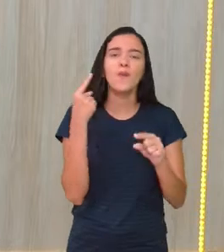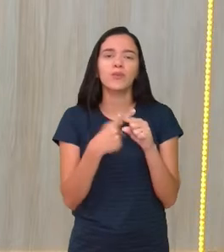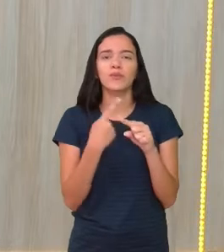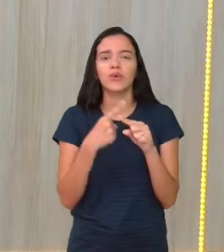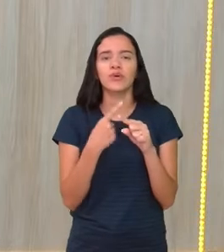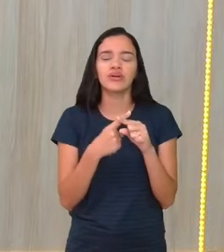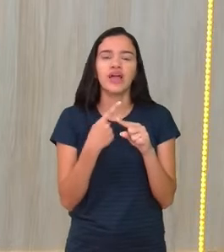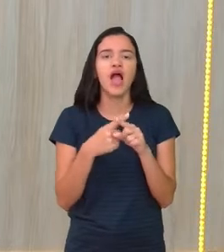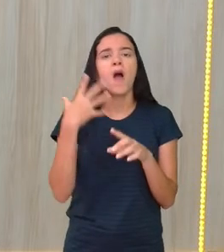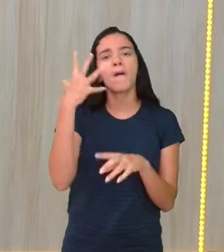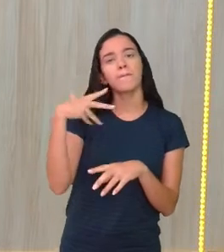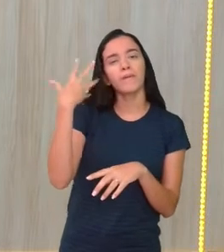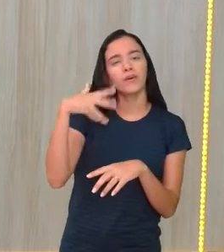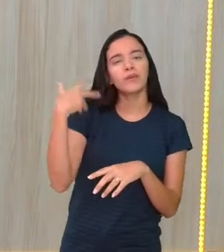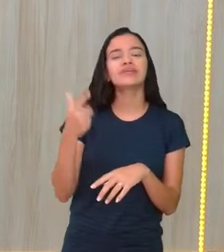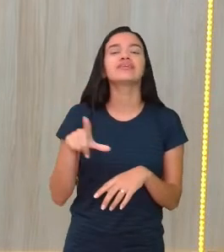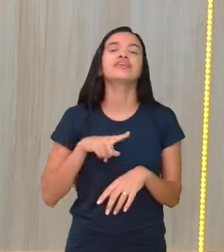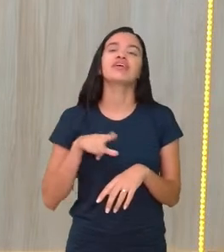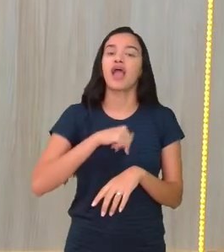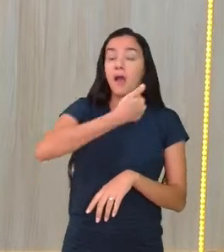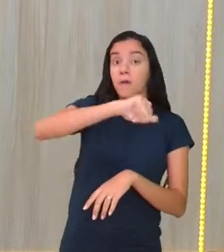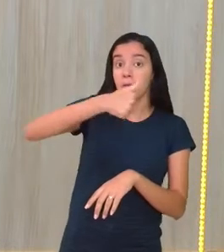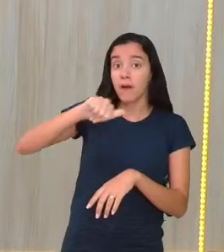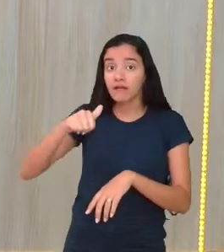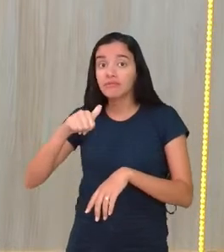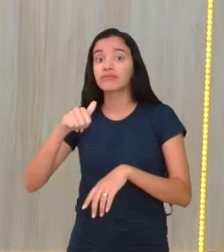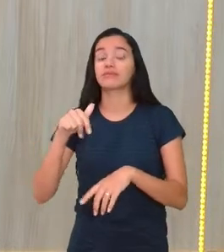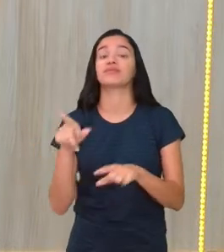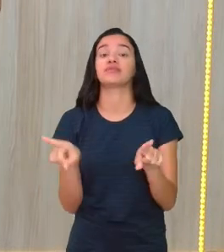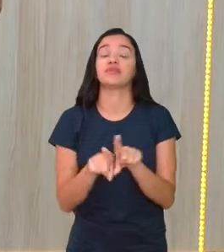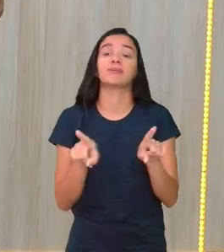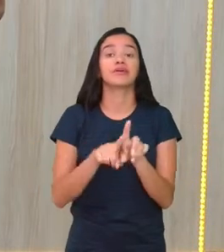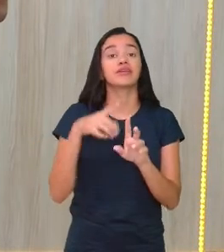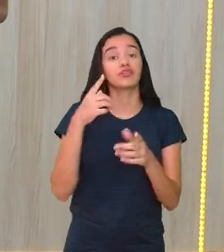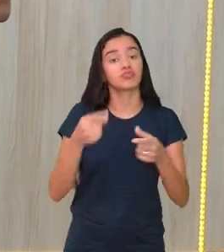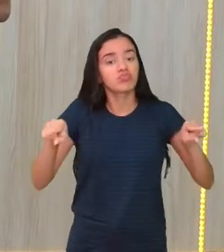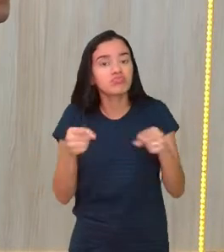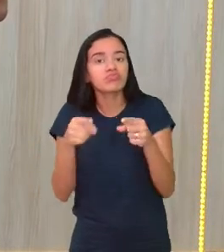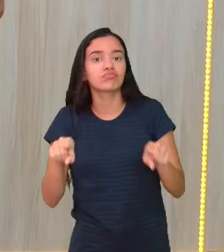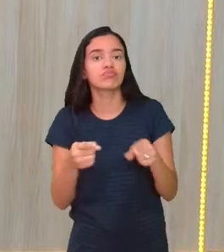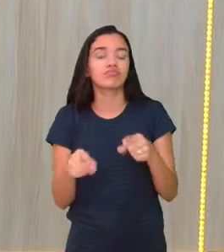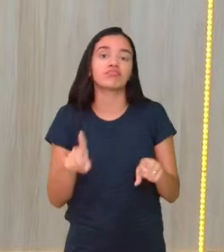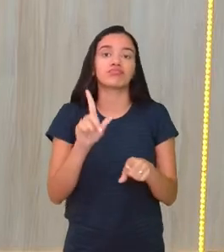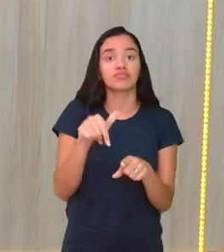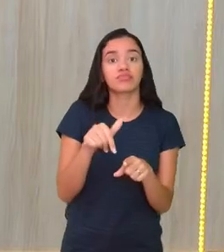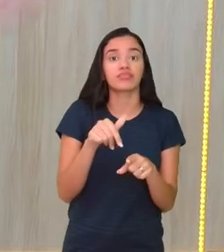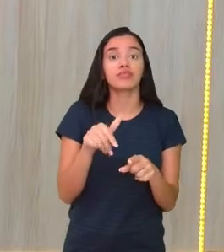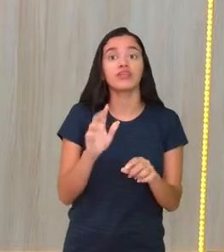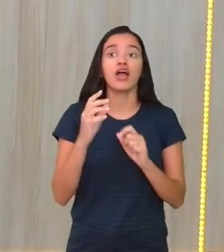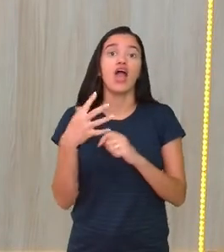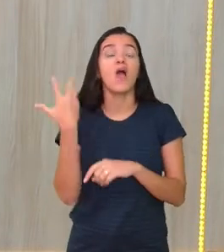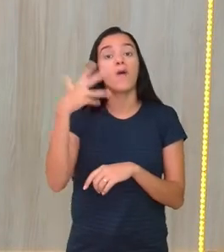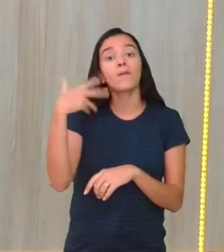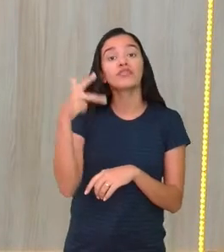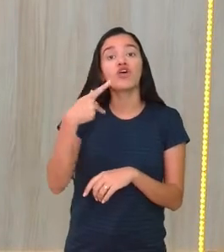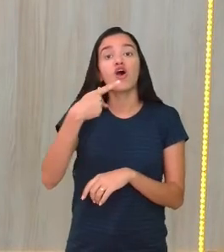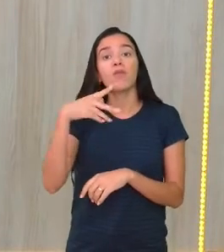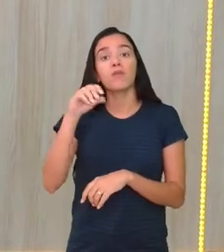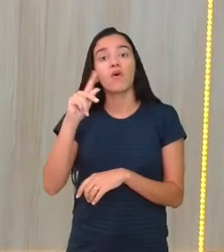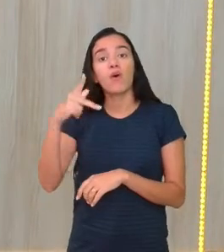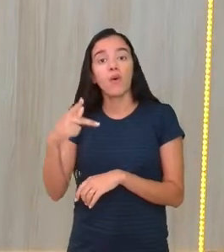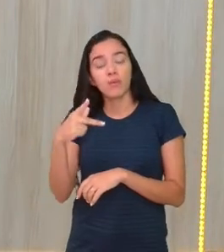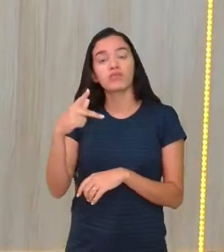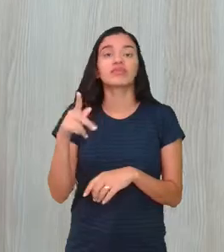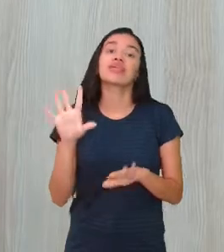faz, embora a música dele tenha muita qualidade, né, musical, ele é um músico pop. Pop,